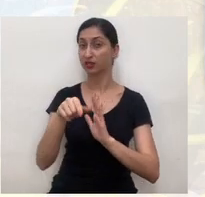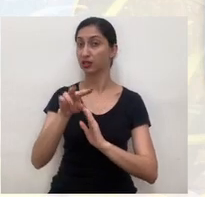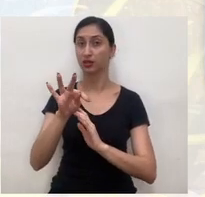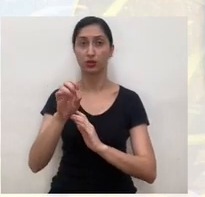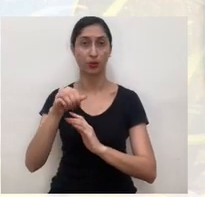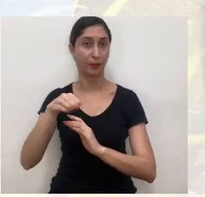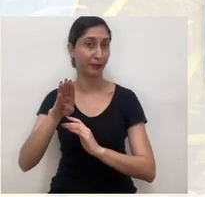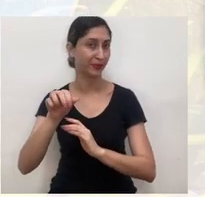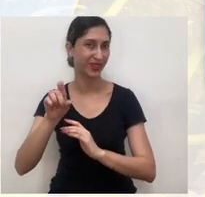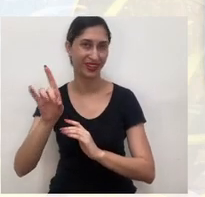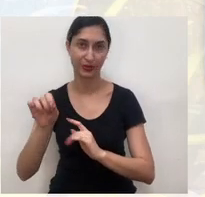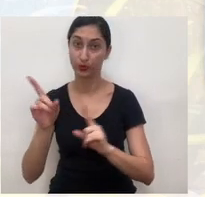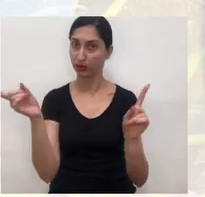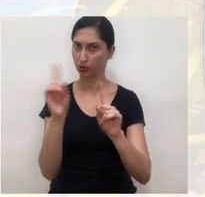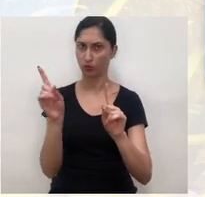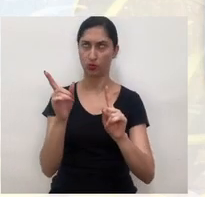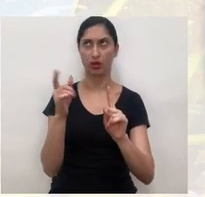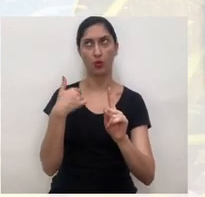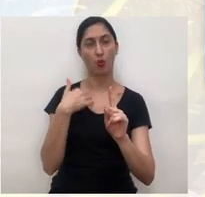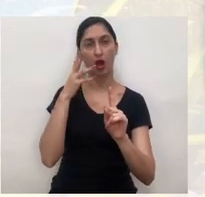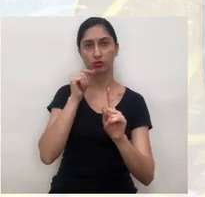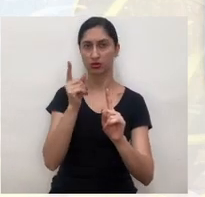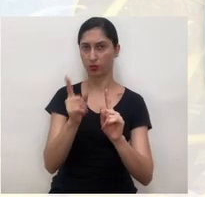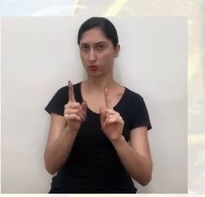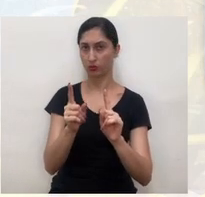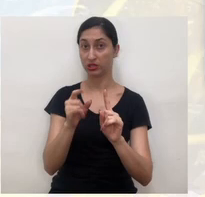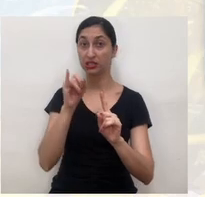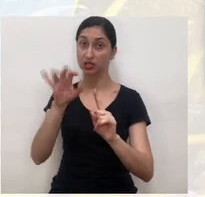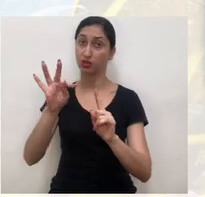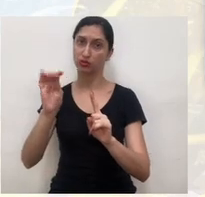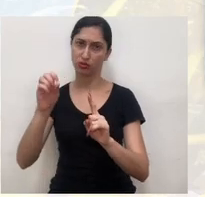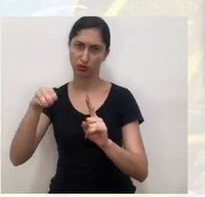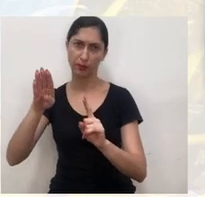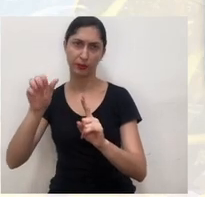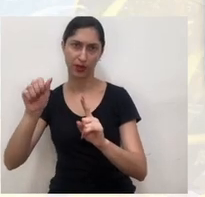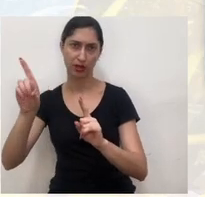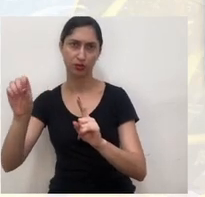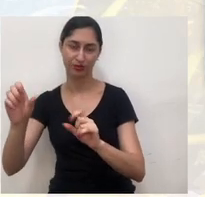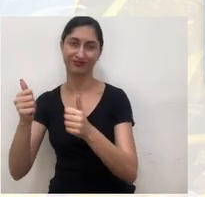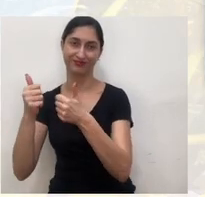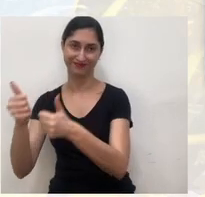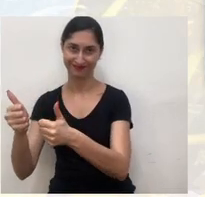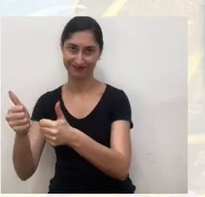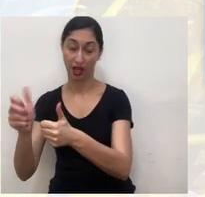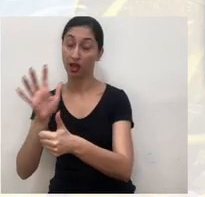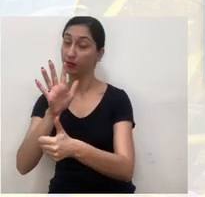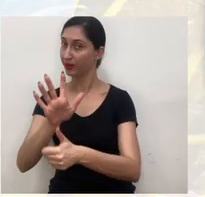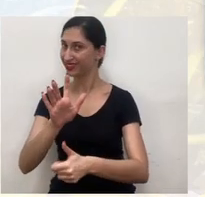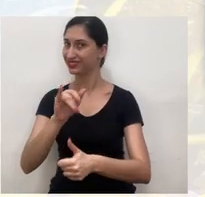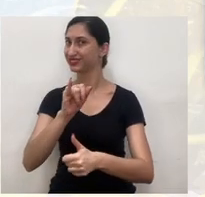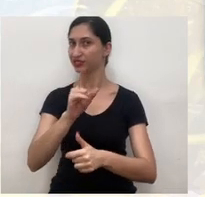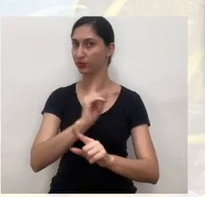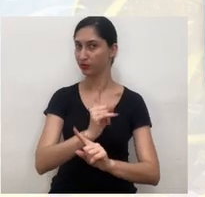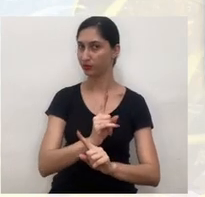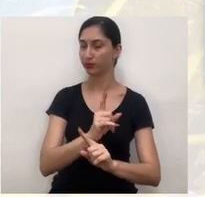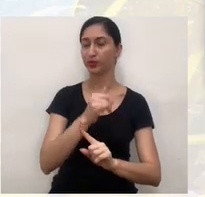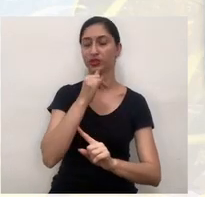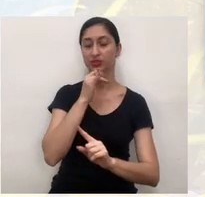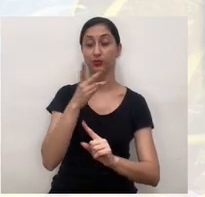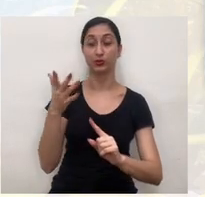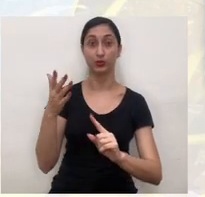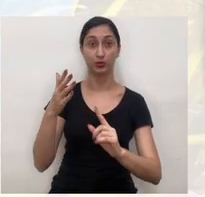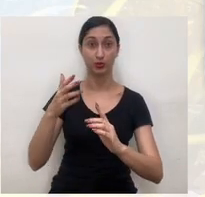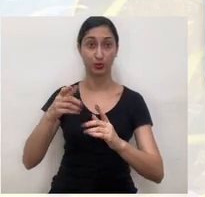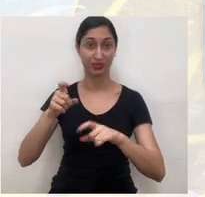eu saiba. Né? Se for, melhora um pouco. Mas, mesmo no próprio sítio Burle Marx, no Jardim do